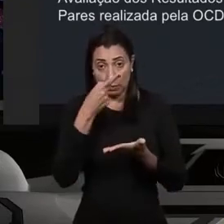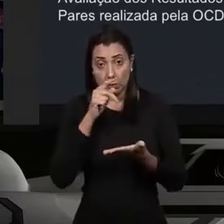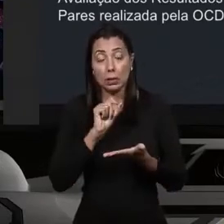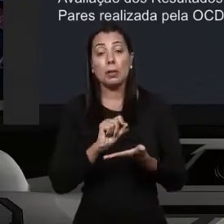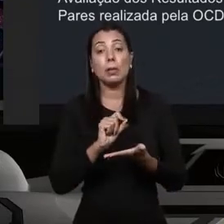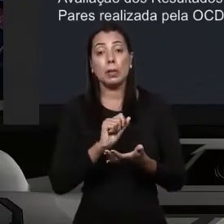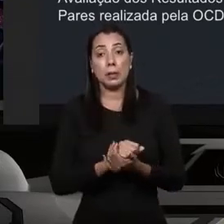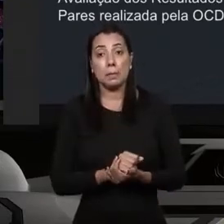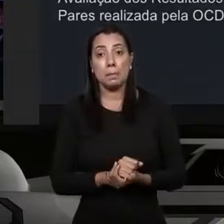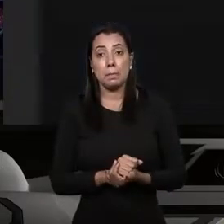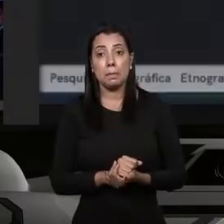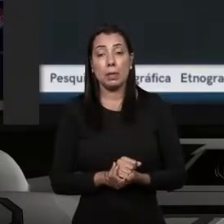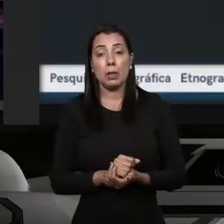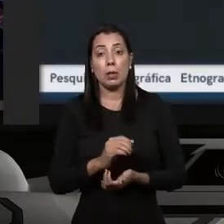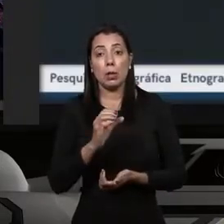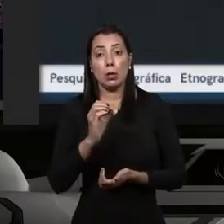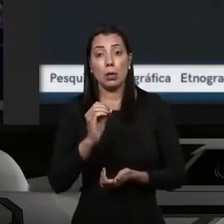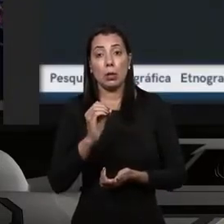com a OCDE.